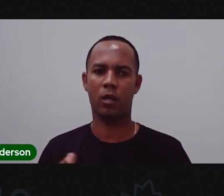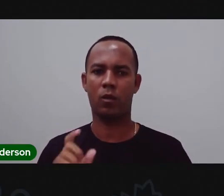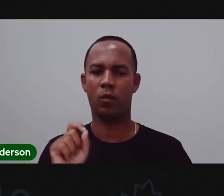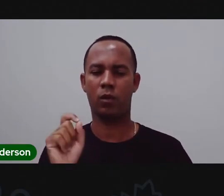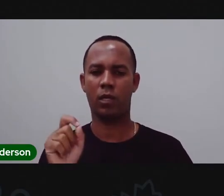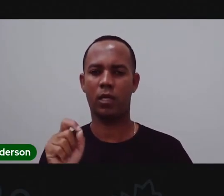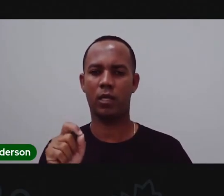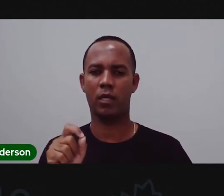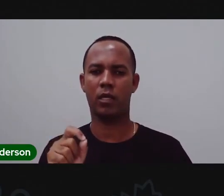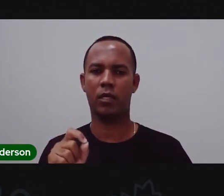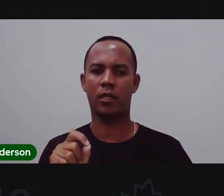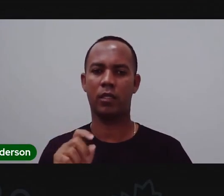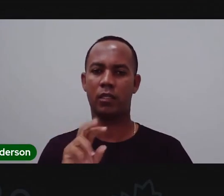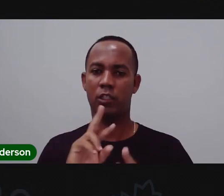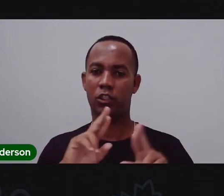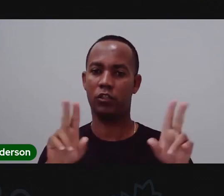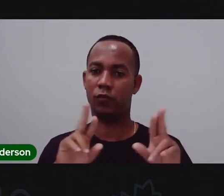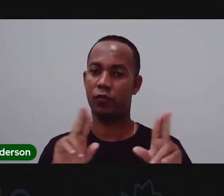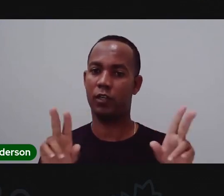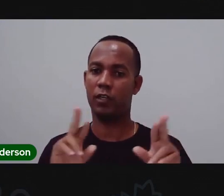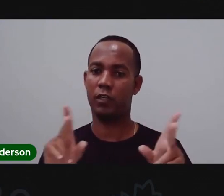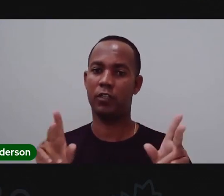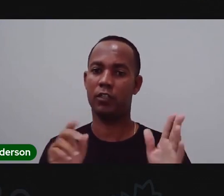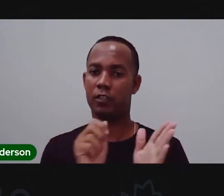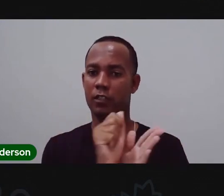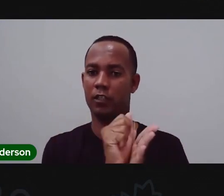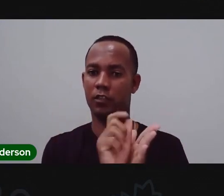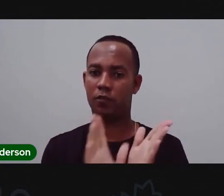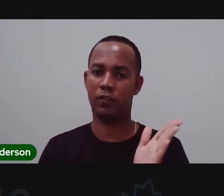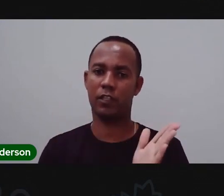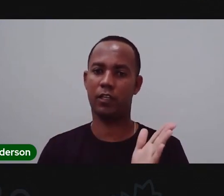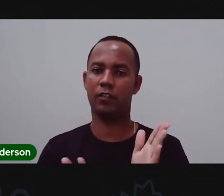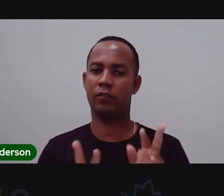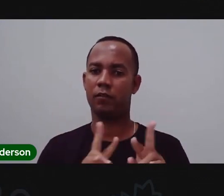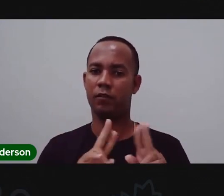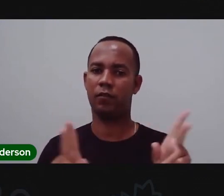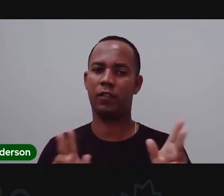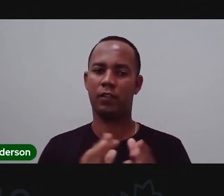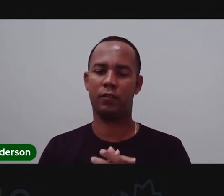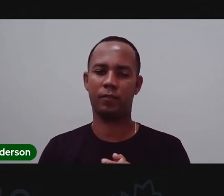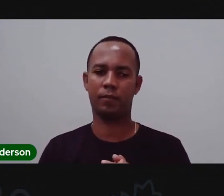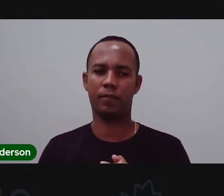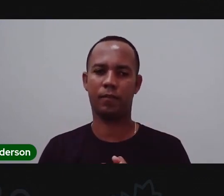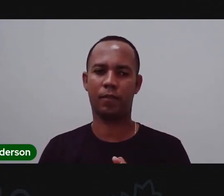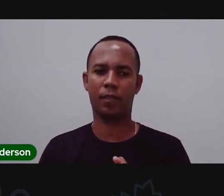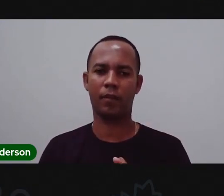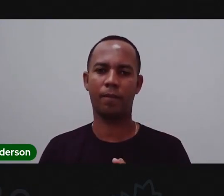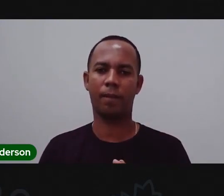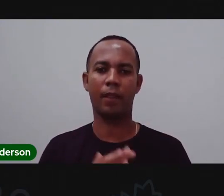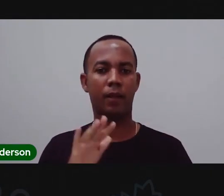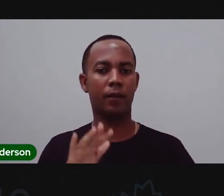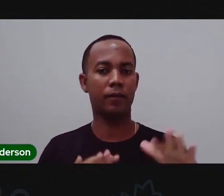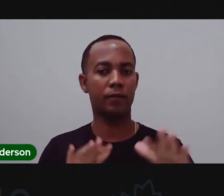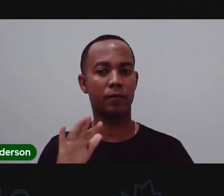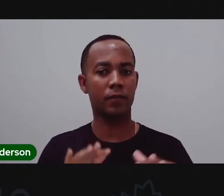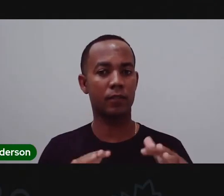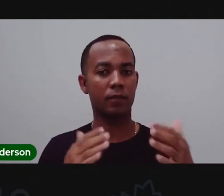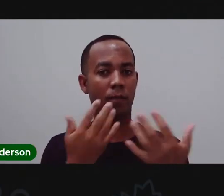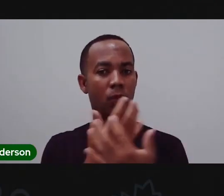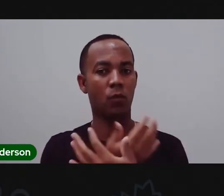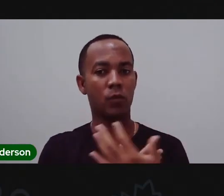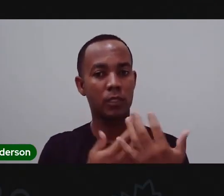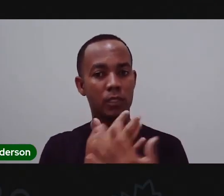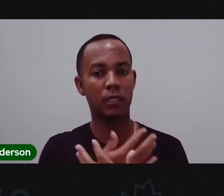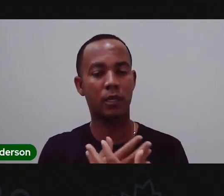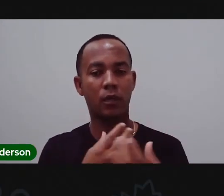outro encaminhamento, serão outras questões, para vocês também entenderem que nem sempre uma música ou um texto tem só uma